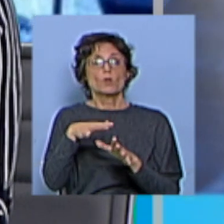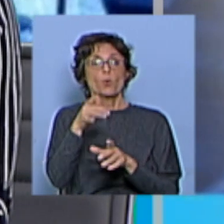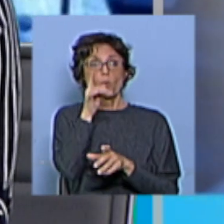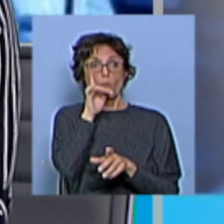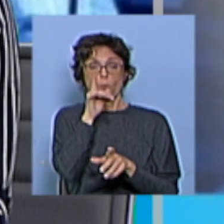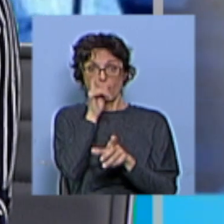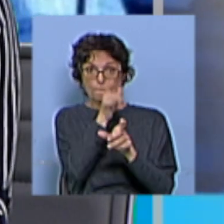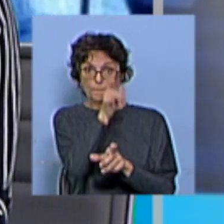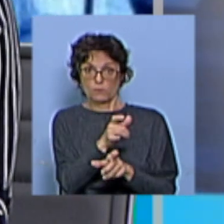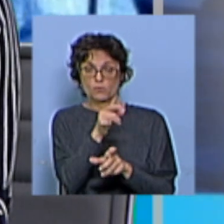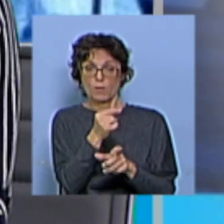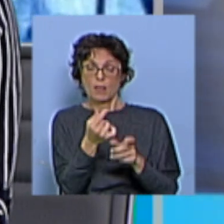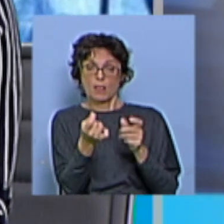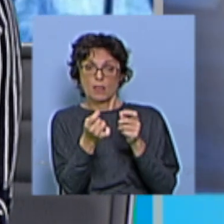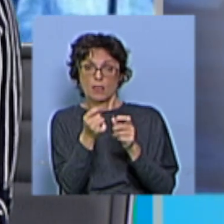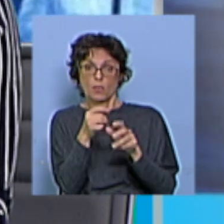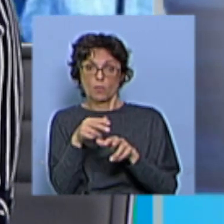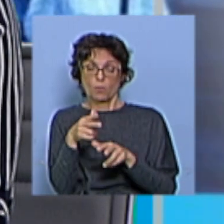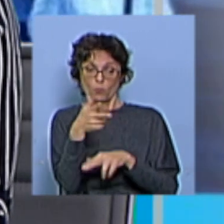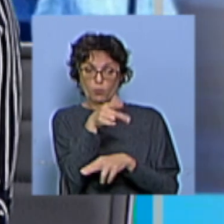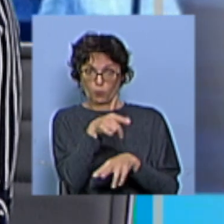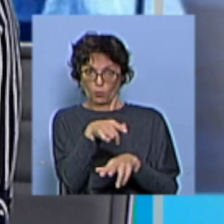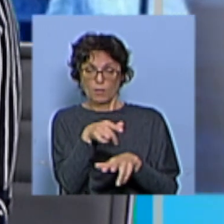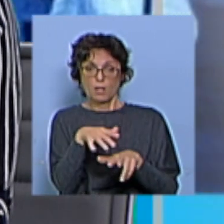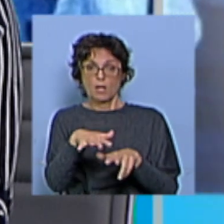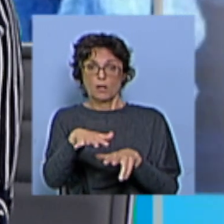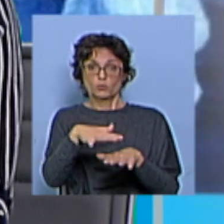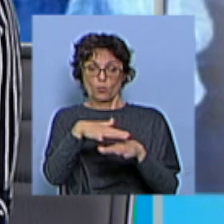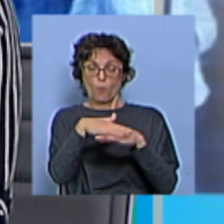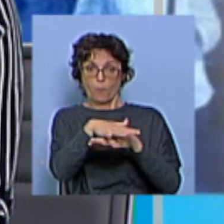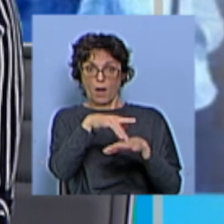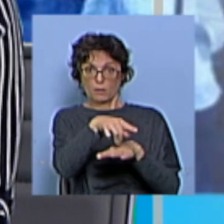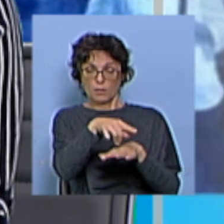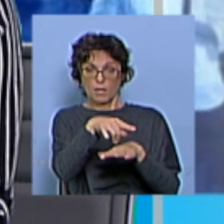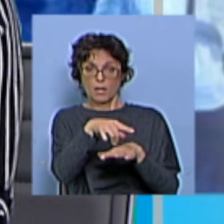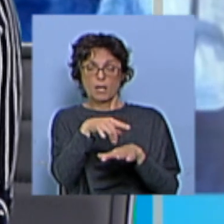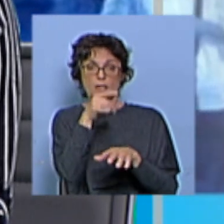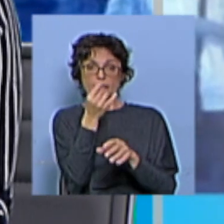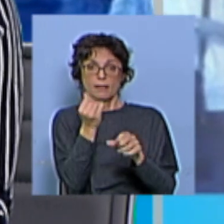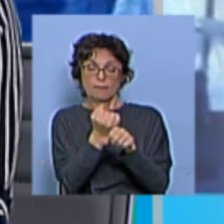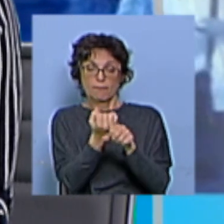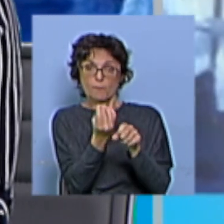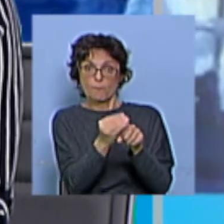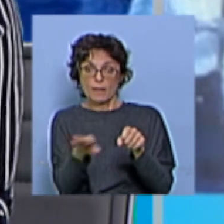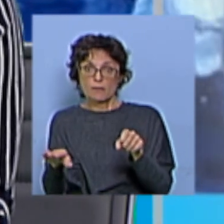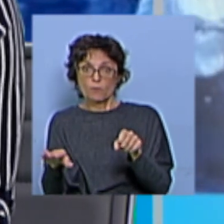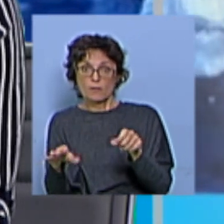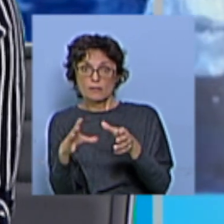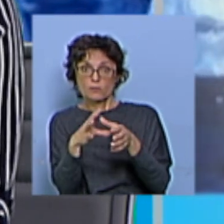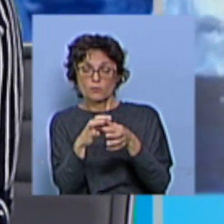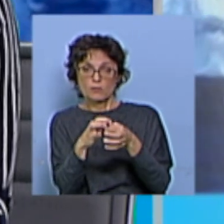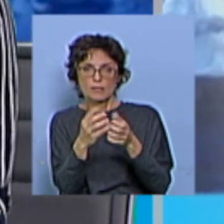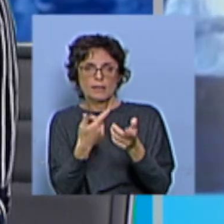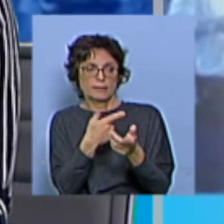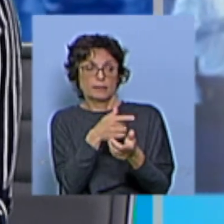com as crianças que ali vivem, não é? Ele é do bairro. Ele tem um amor grande à agricultura e acha que é uma boa forma de aproximação à natureza,